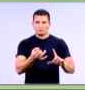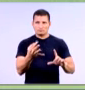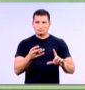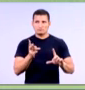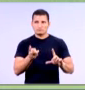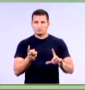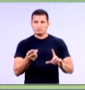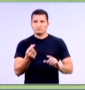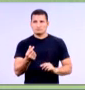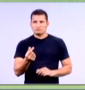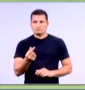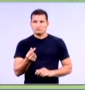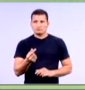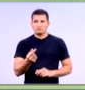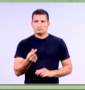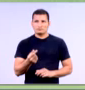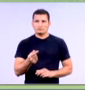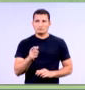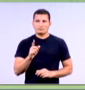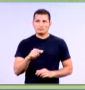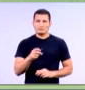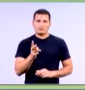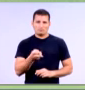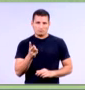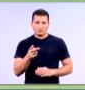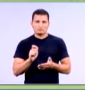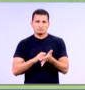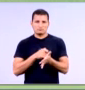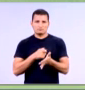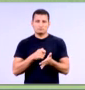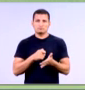mesmo valor. Isso aqui é a mesma assinatura, gente?